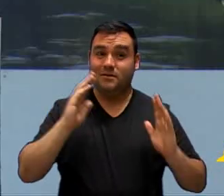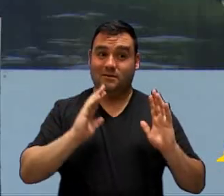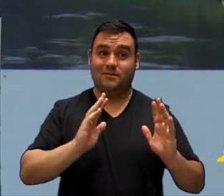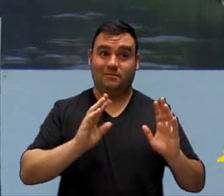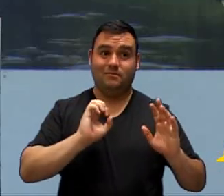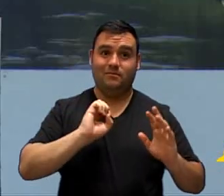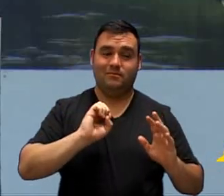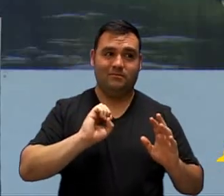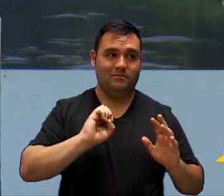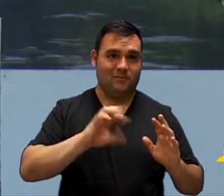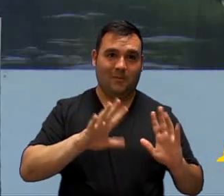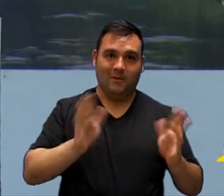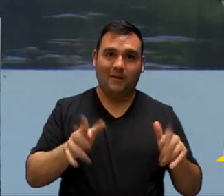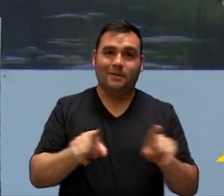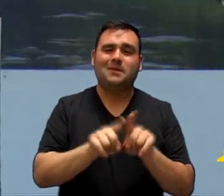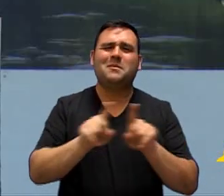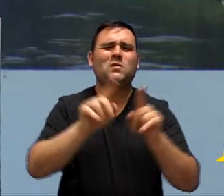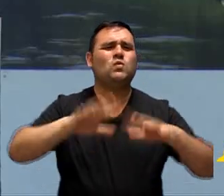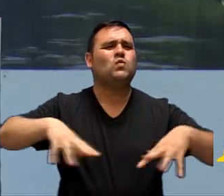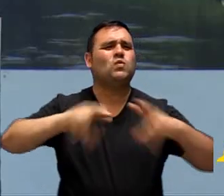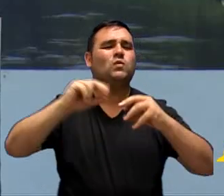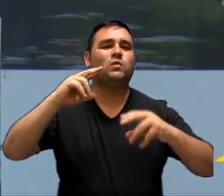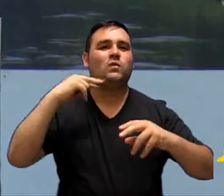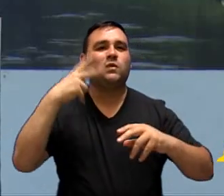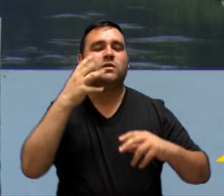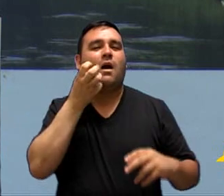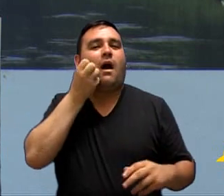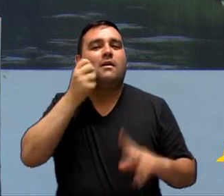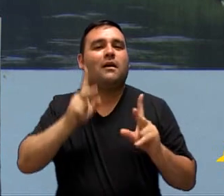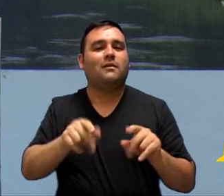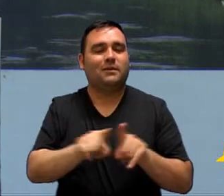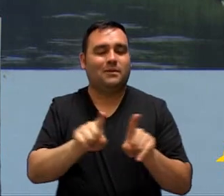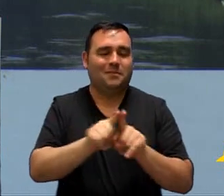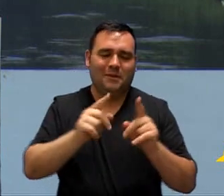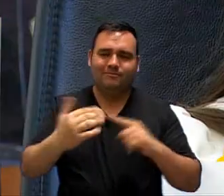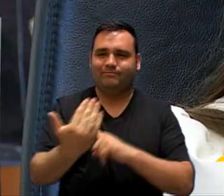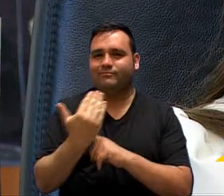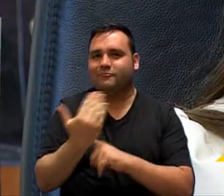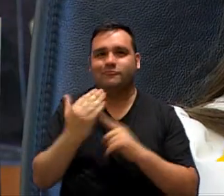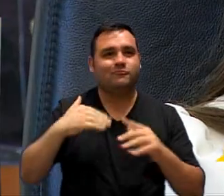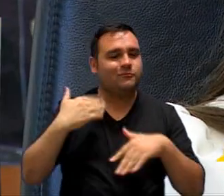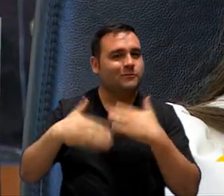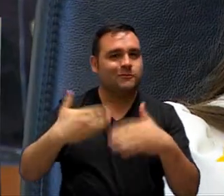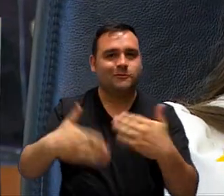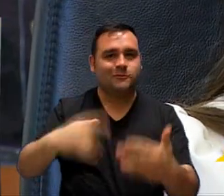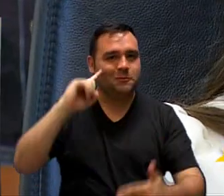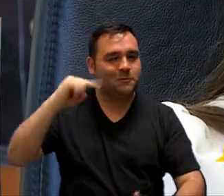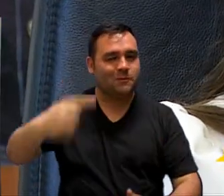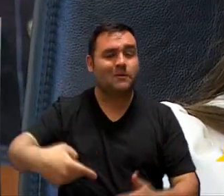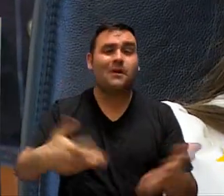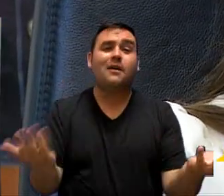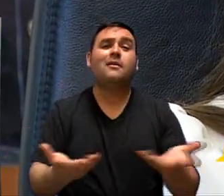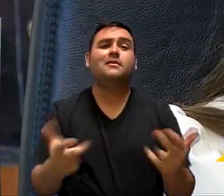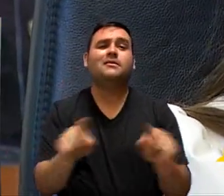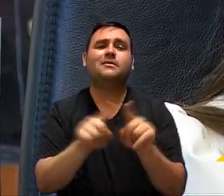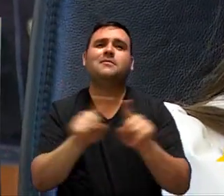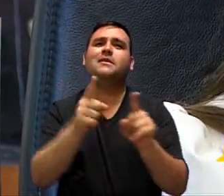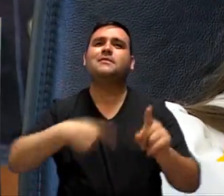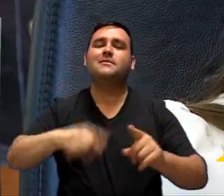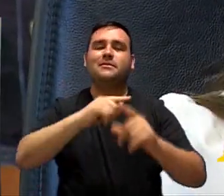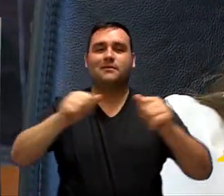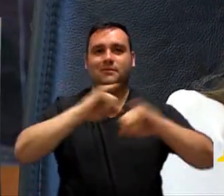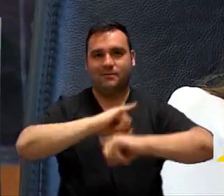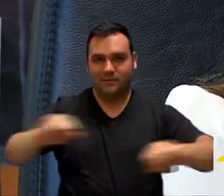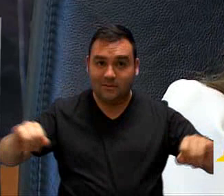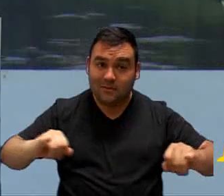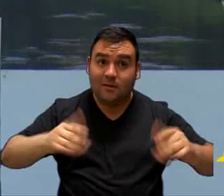foi. E a todos os vereadores, padrinhos e padrinhas que nos apoiaram durante todos esses dias aqui. E fica aqui, gente, a minha